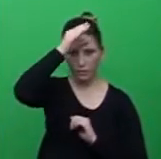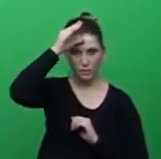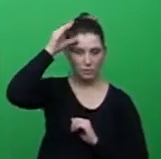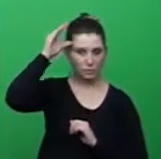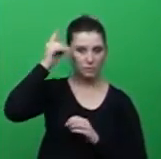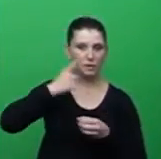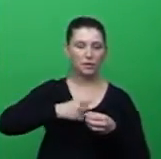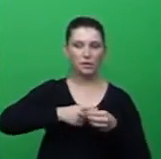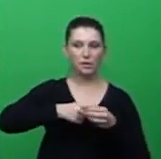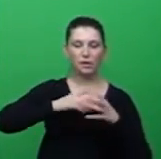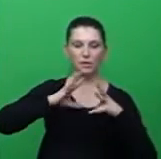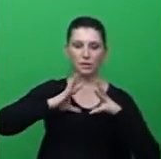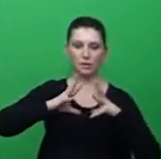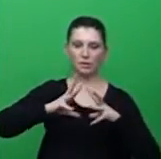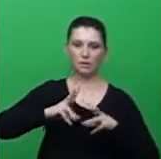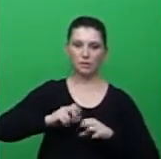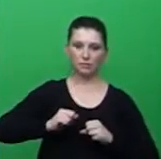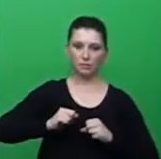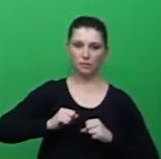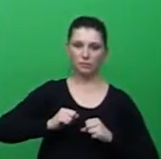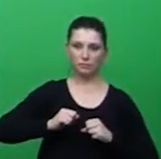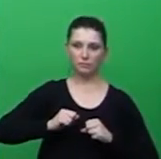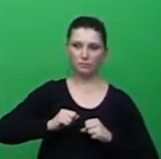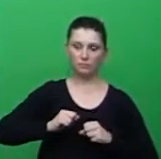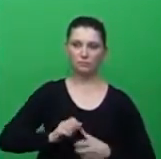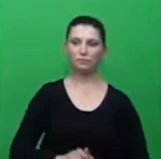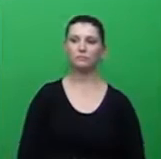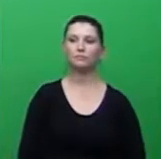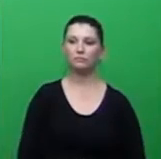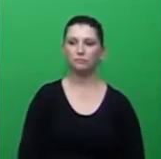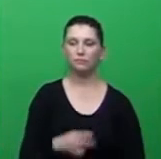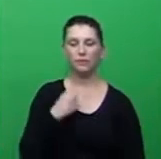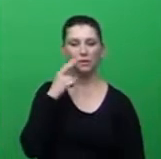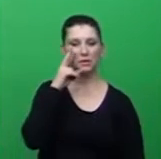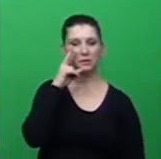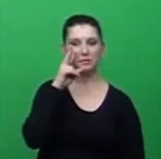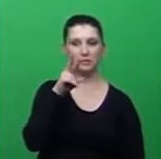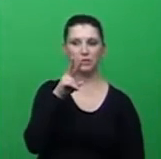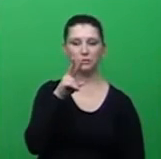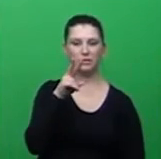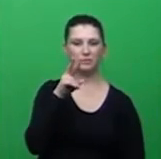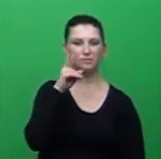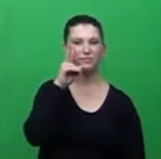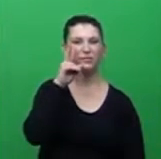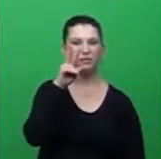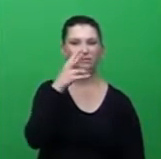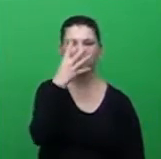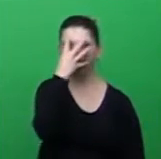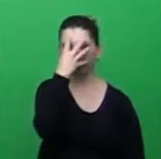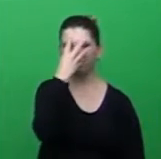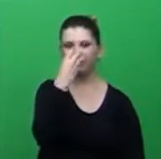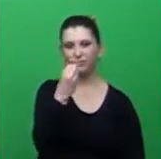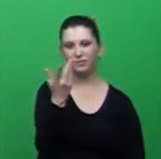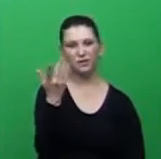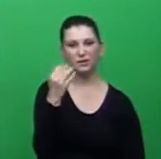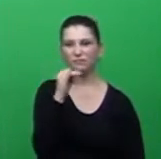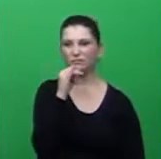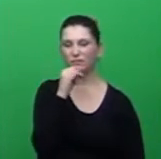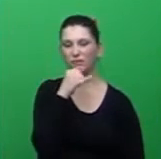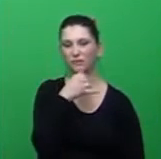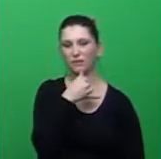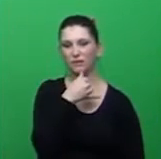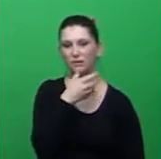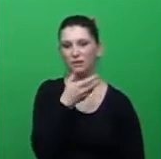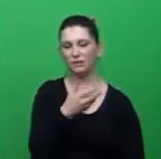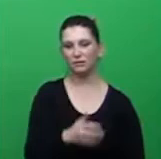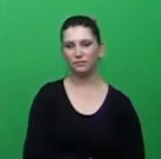pontos diferentes, em que nós vimos a situação era essa. Uma situação lamentável.